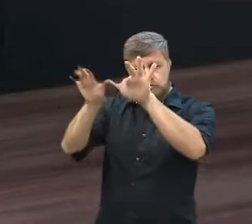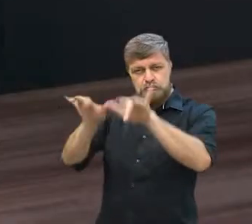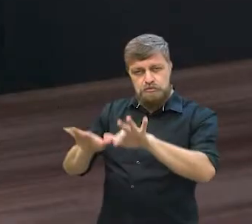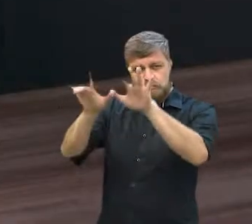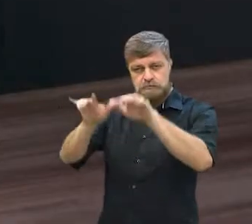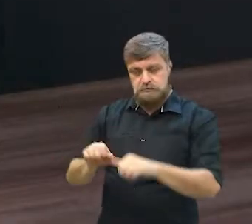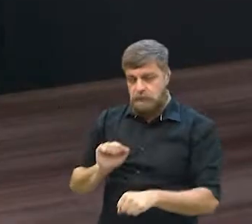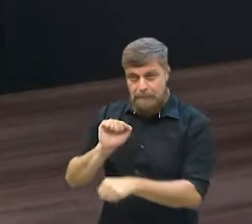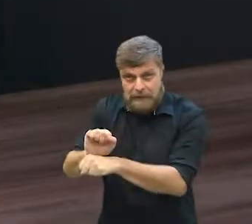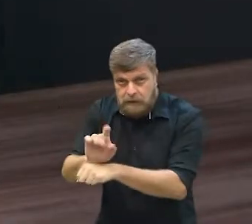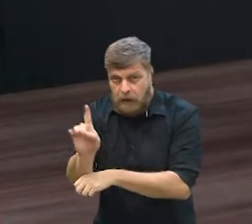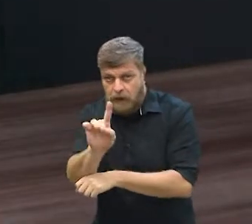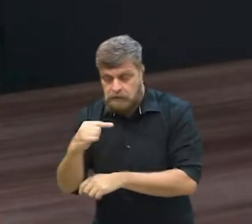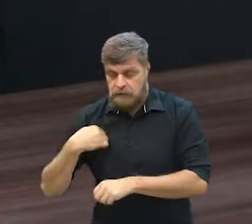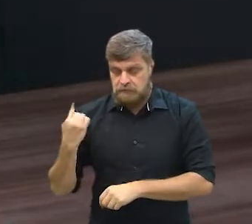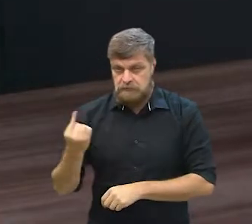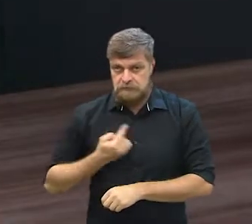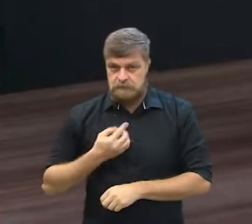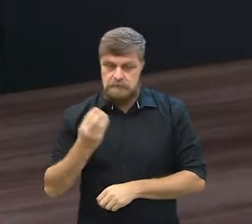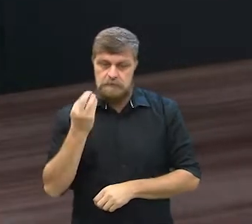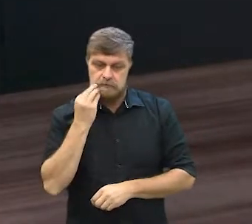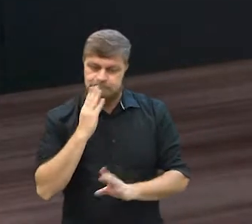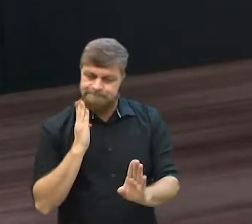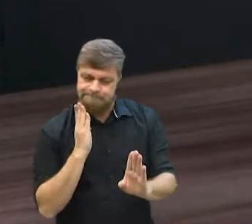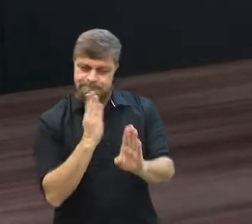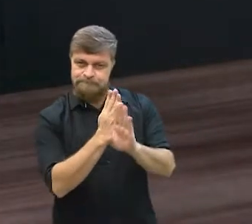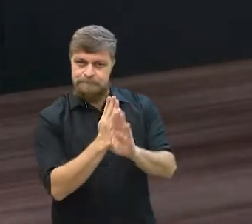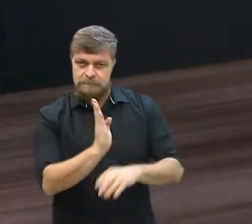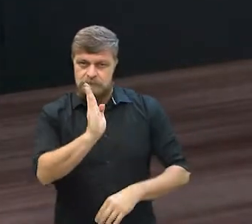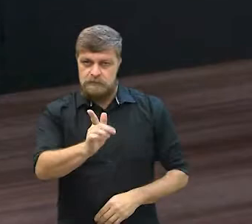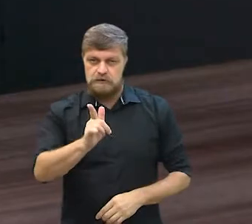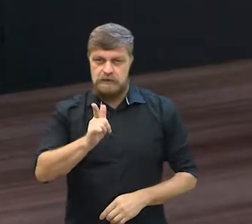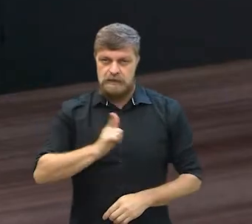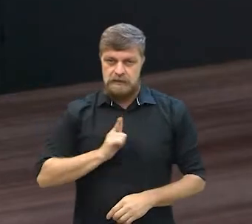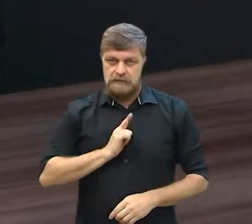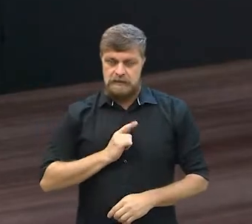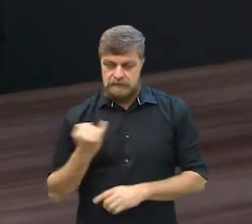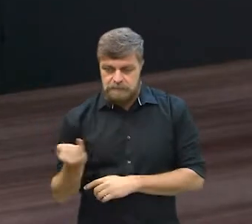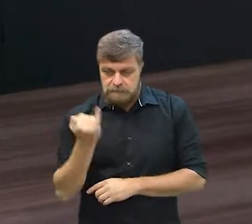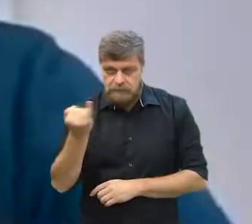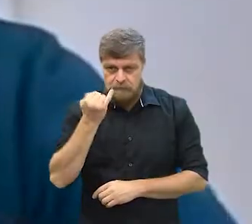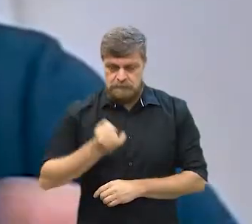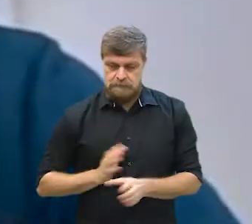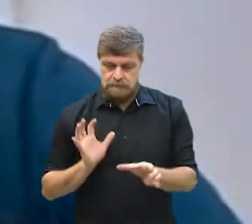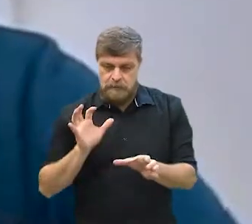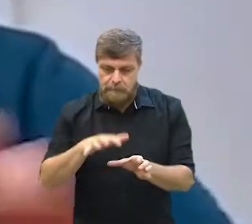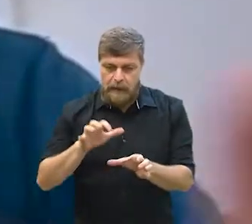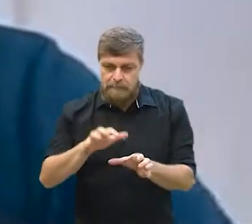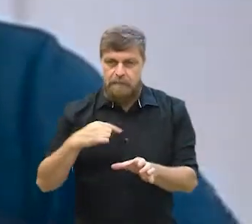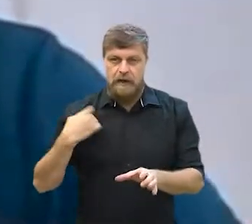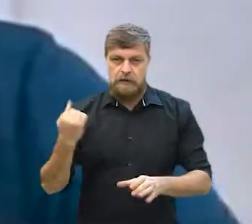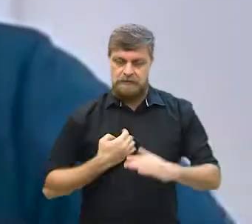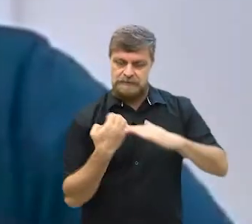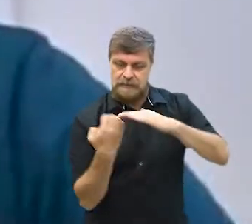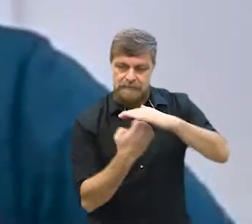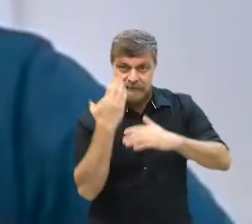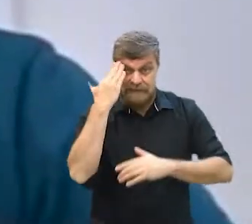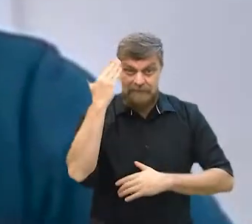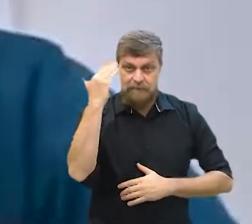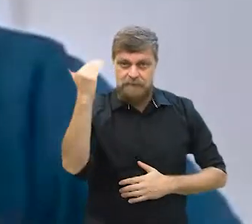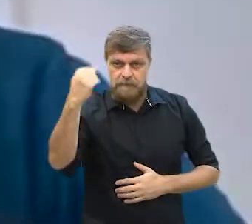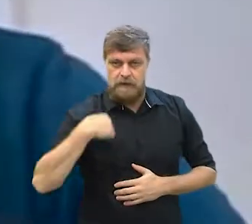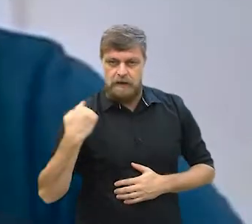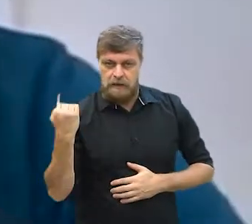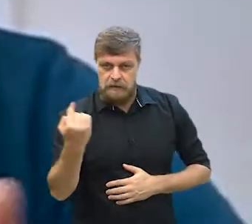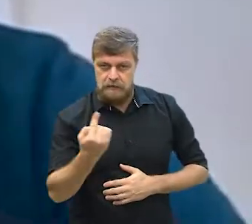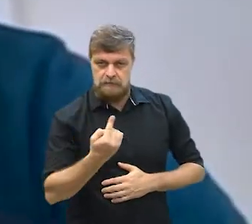não paramos por aí, né? Enxergamos uma oportunidade, falamos assim, olha, já que nós temos esse dado, já temos essa visibilidade,